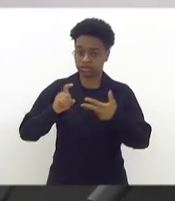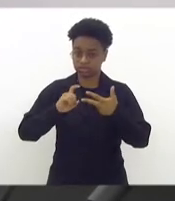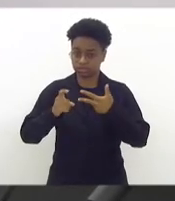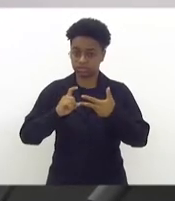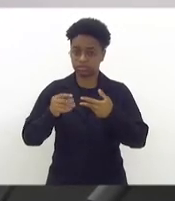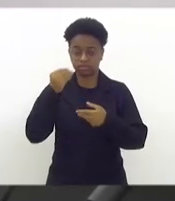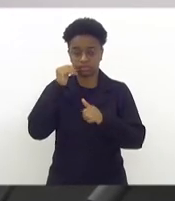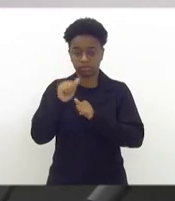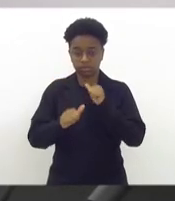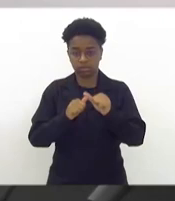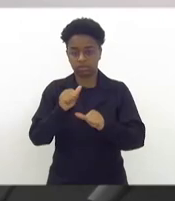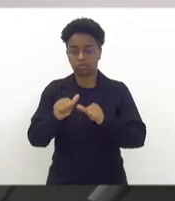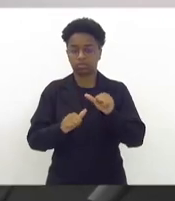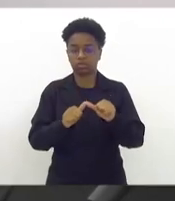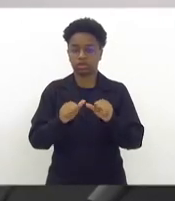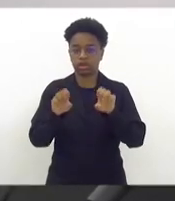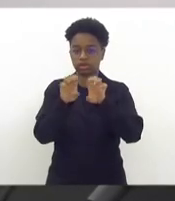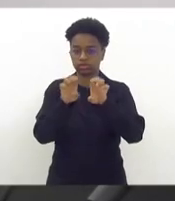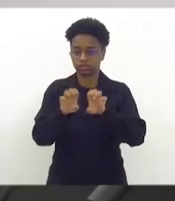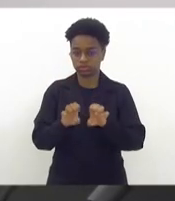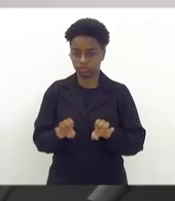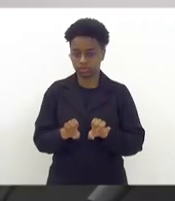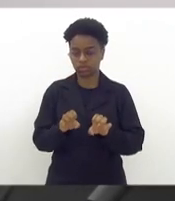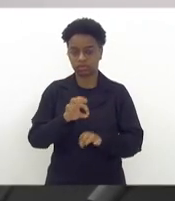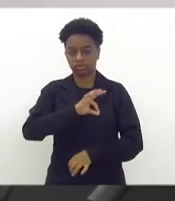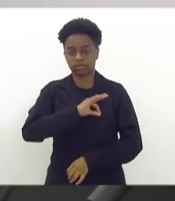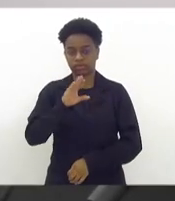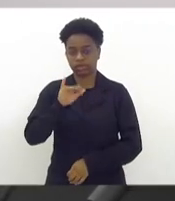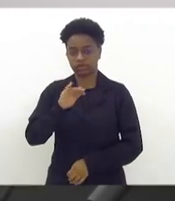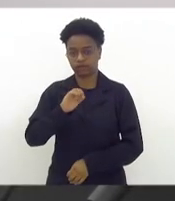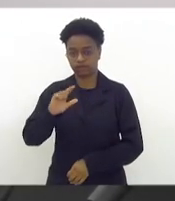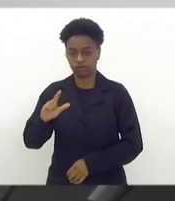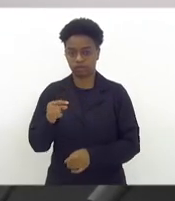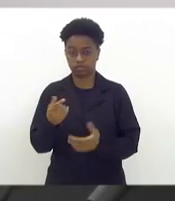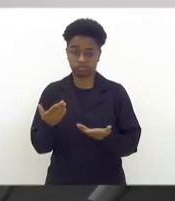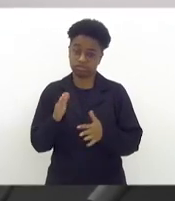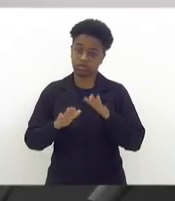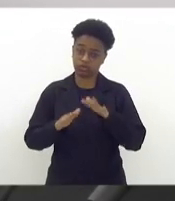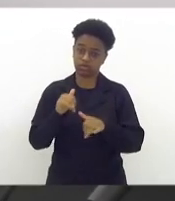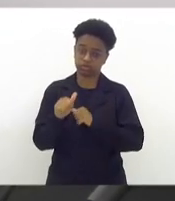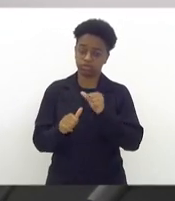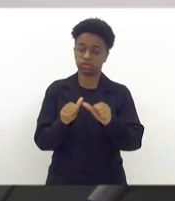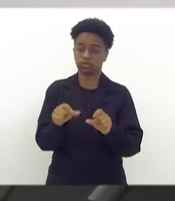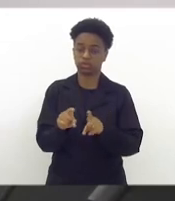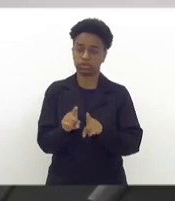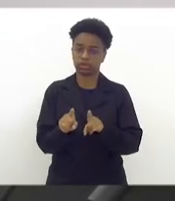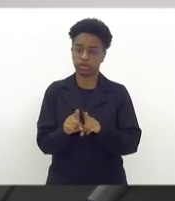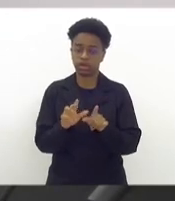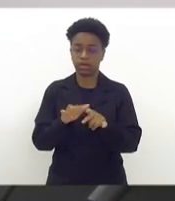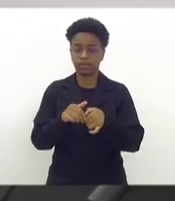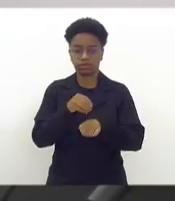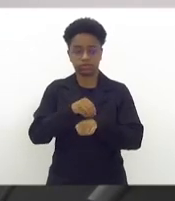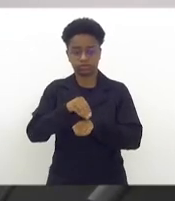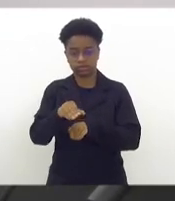alterar substancialmente a estrutura da Polícia Civil, quiçá até uma mudança através de